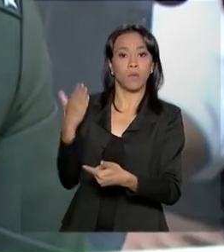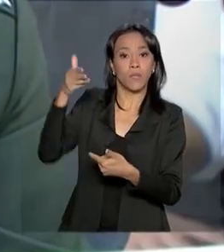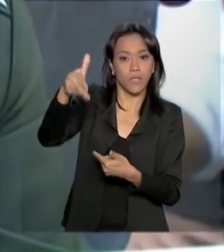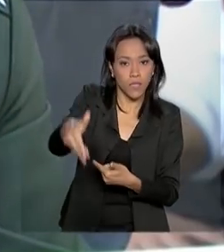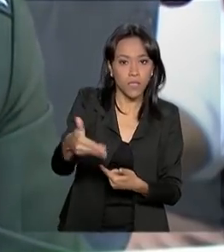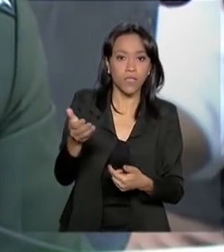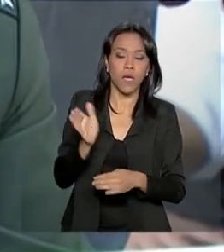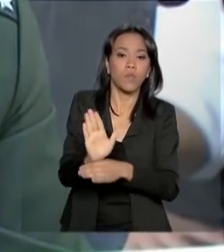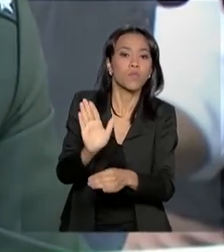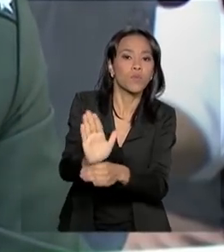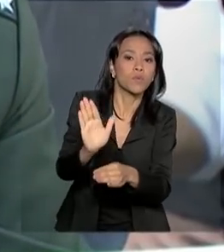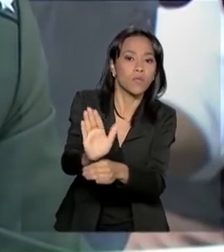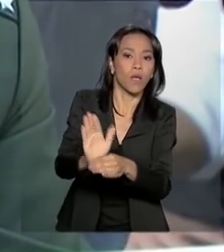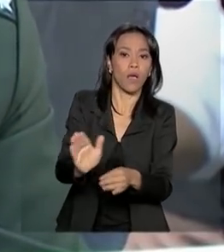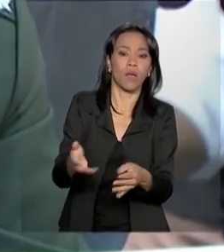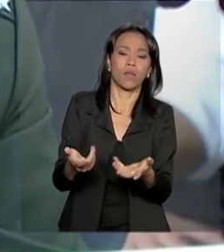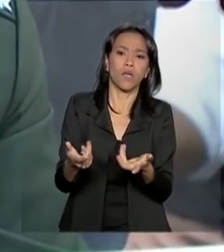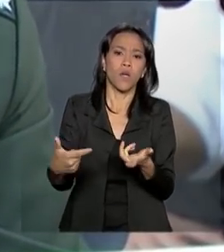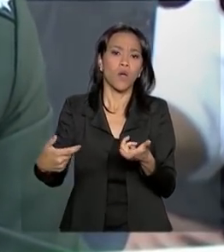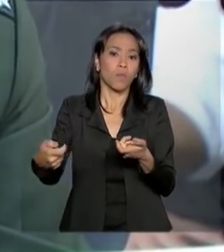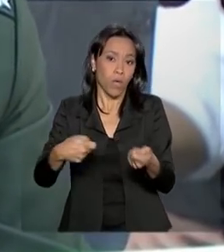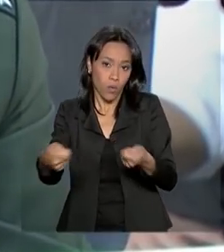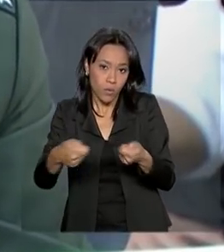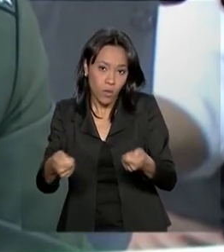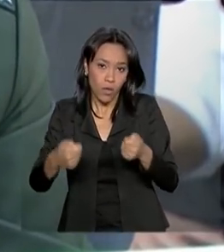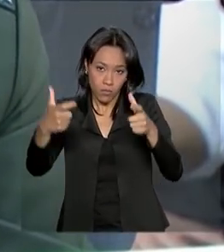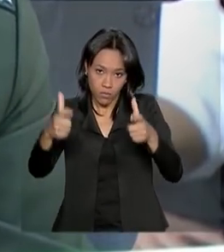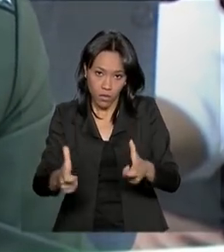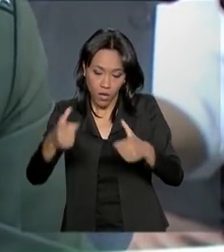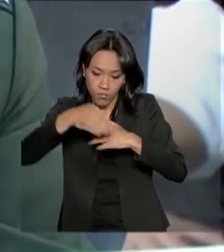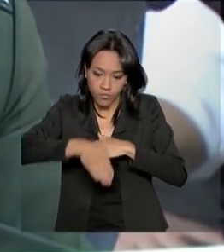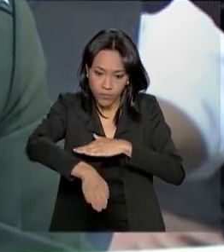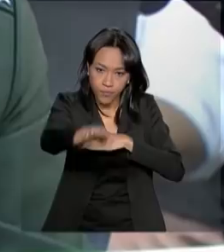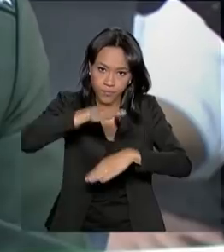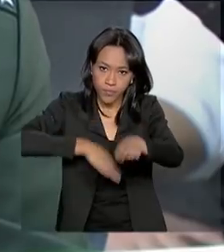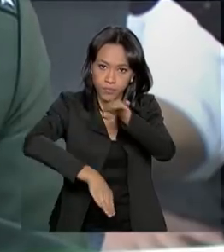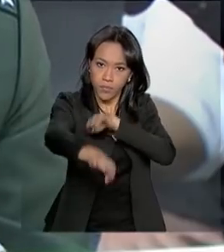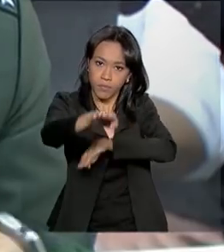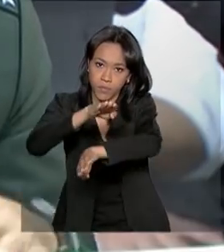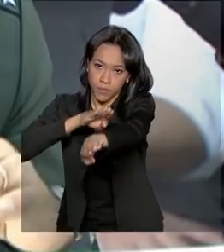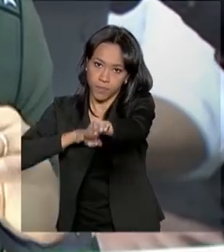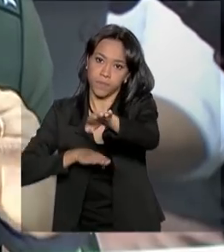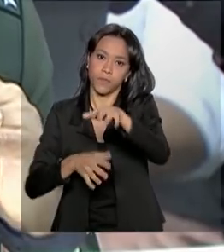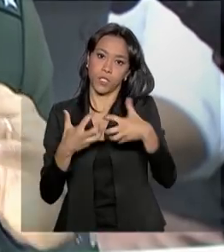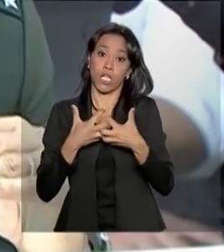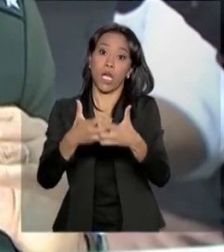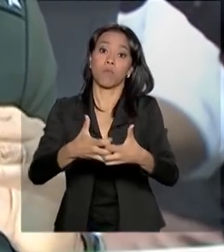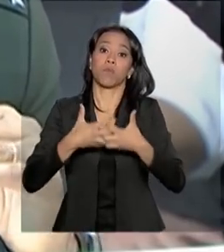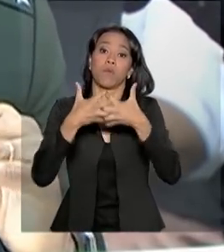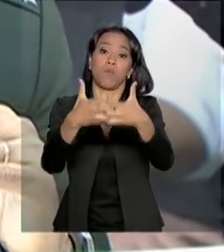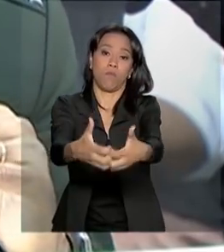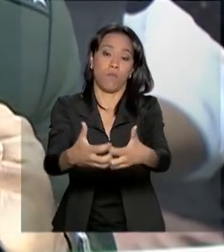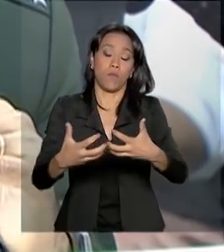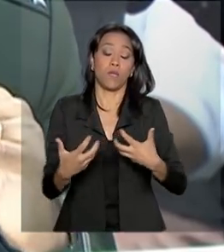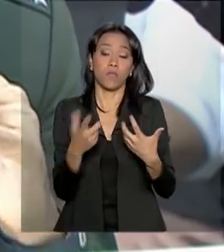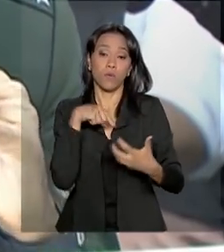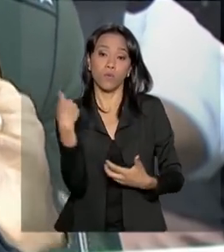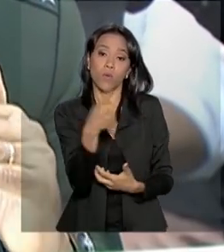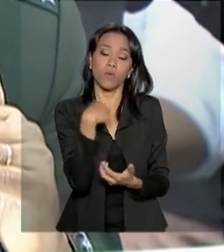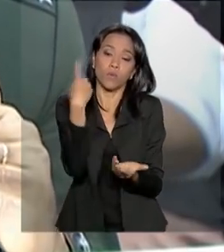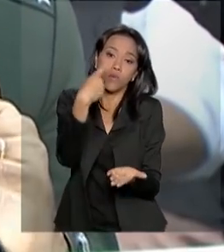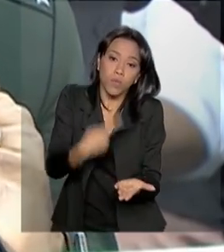dobramos ali os cuidados com o controle desse tráfego. E, como disse, é o nosso compromisso,